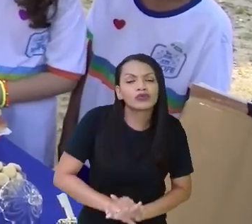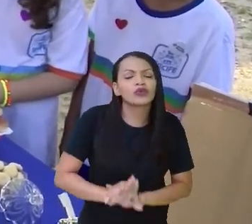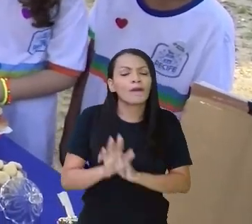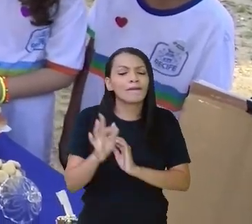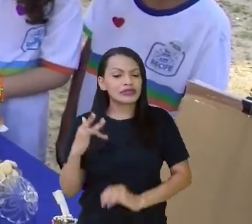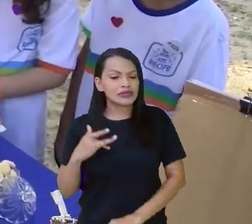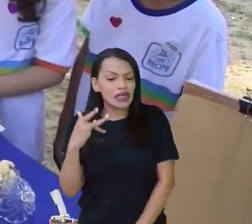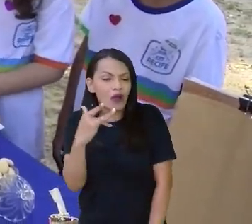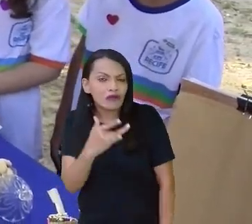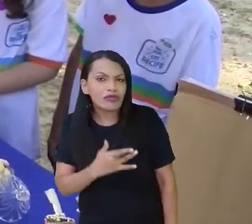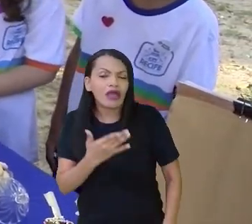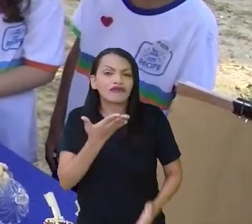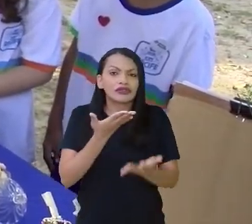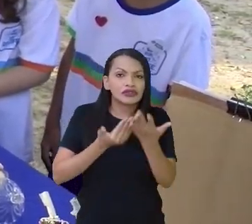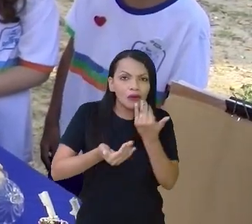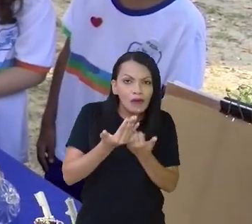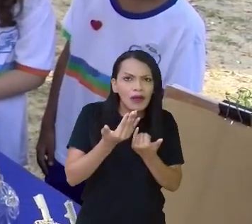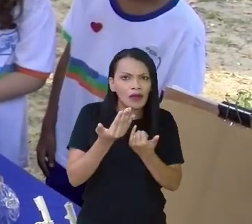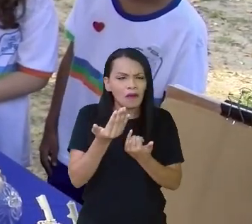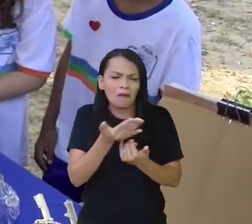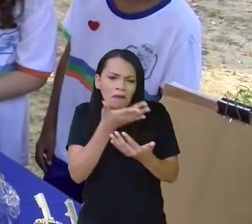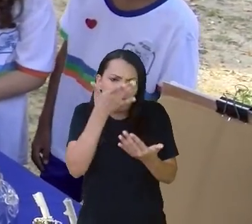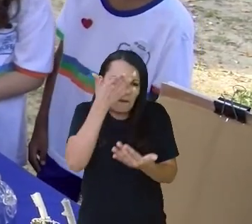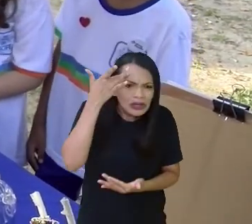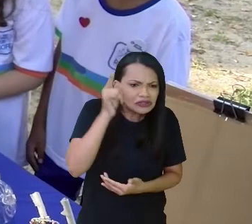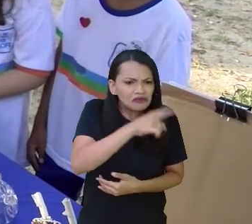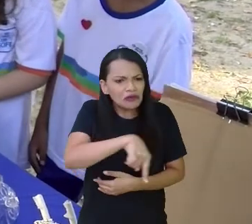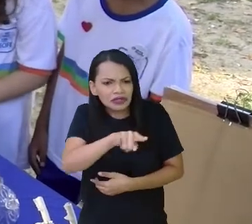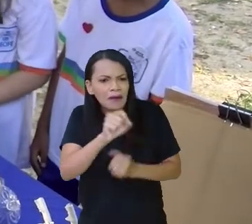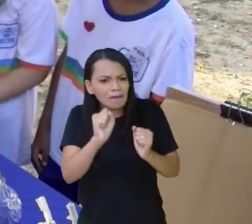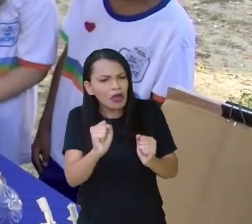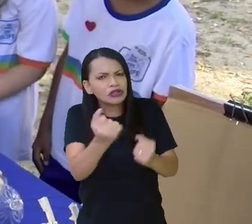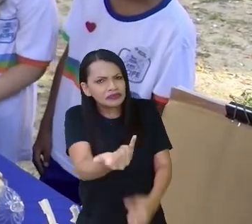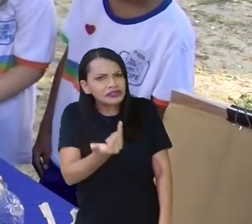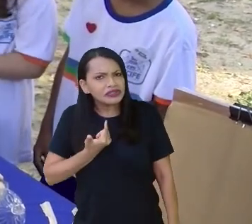de alimentação? Alguém pode me dizer?